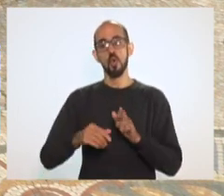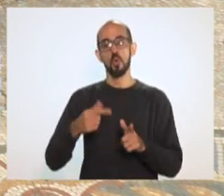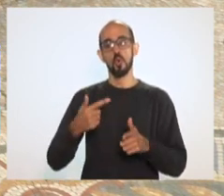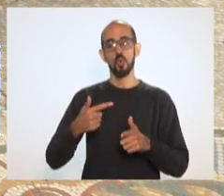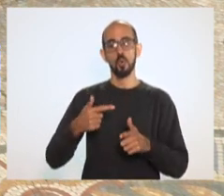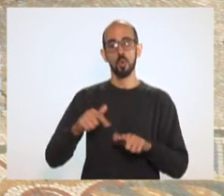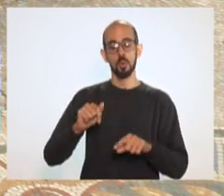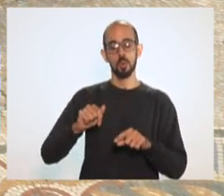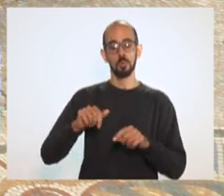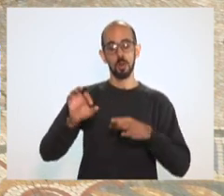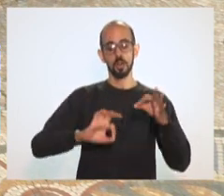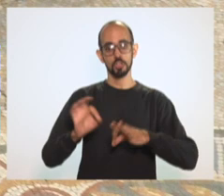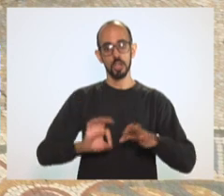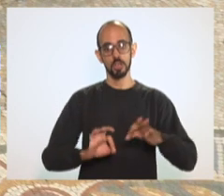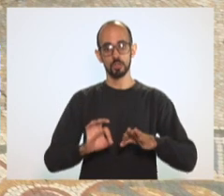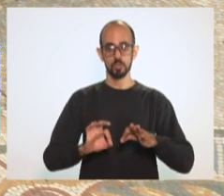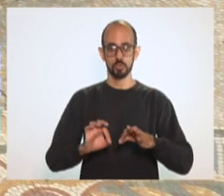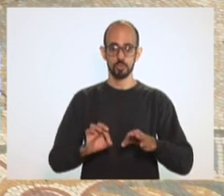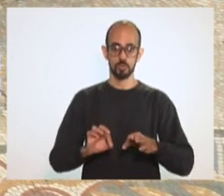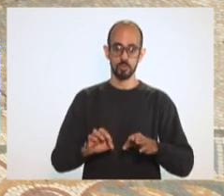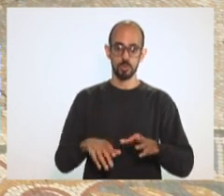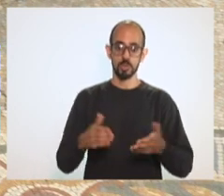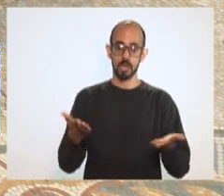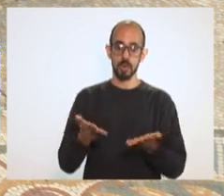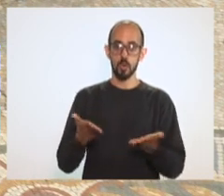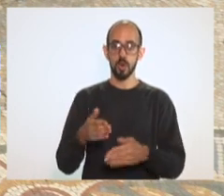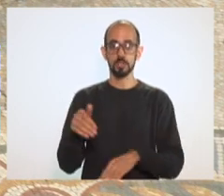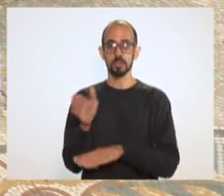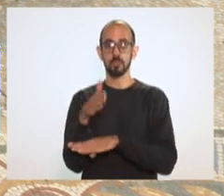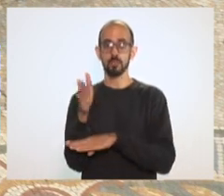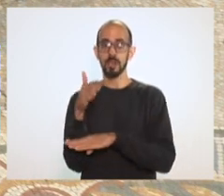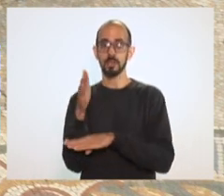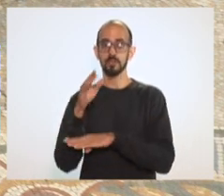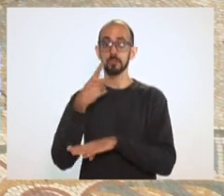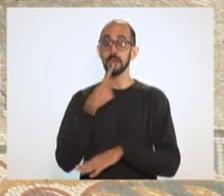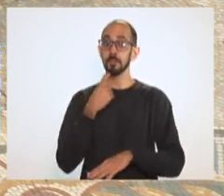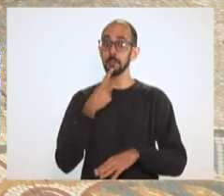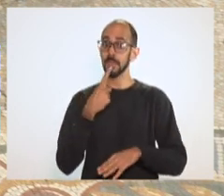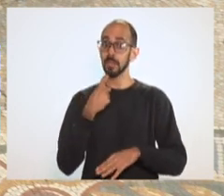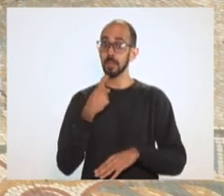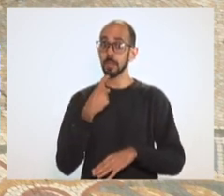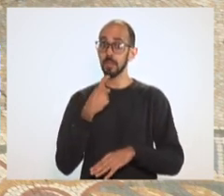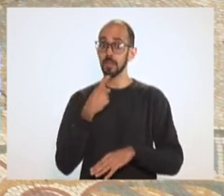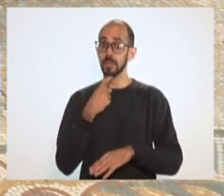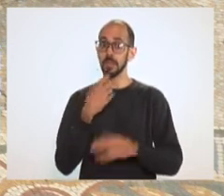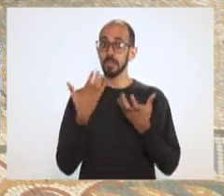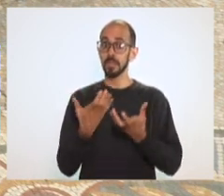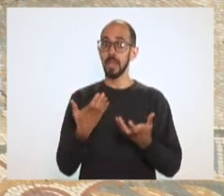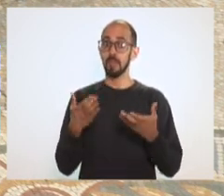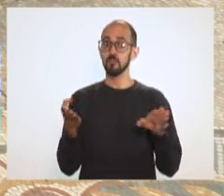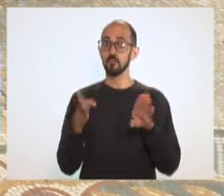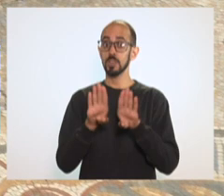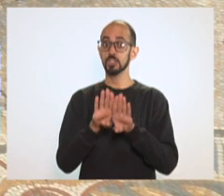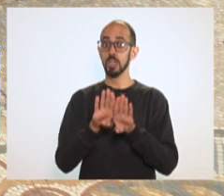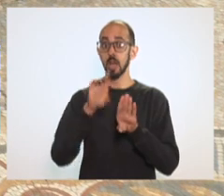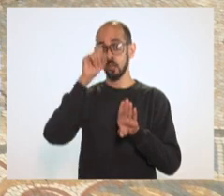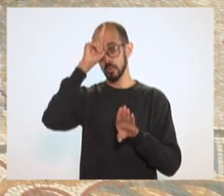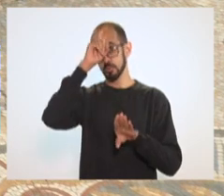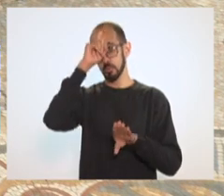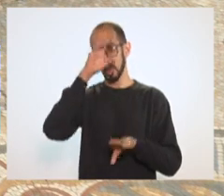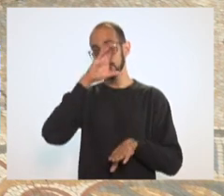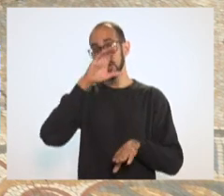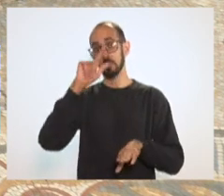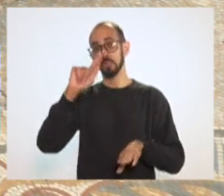os decretos que diziam que bandeira vermelha significava suspender a aula. E está querendo fechar um hospital em Campo Grande com